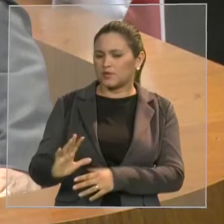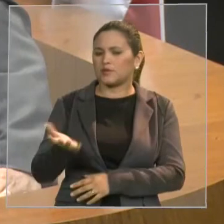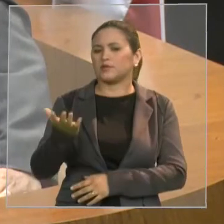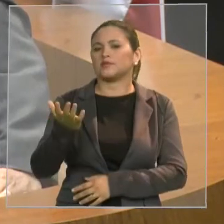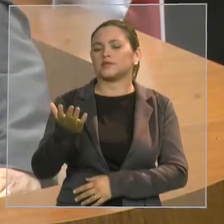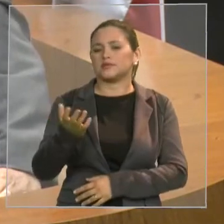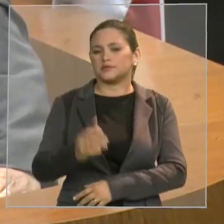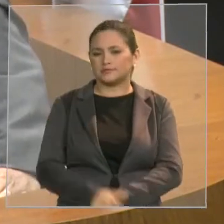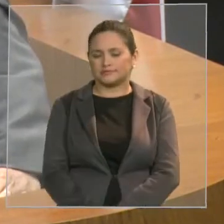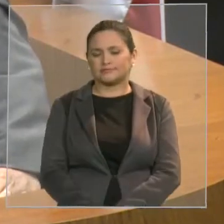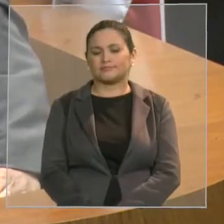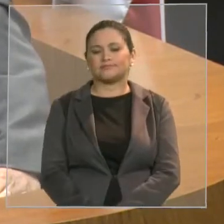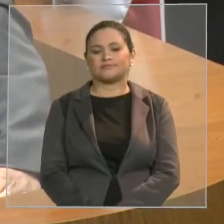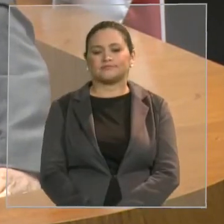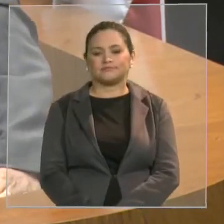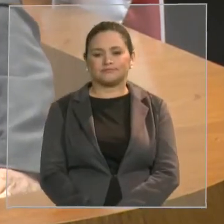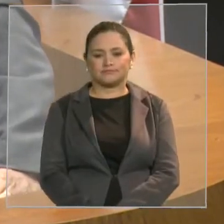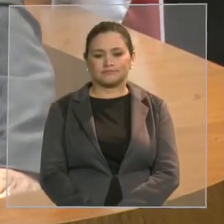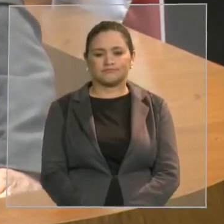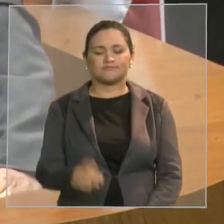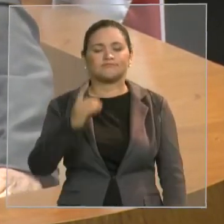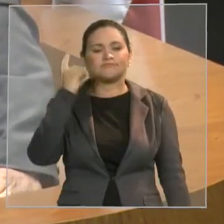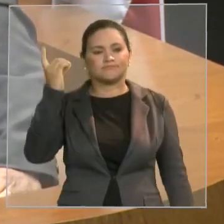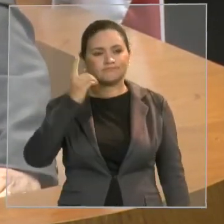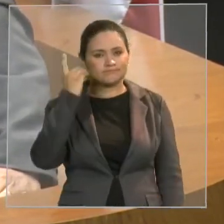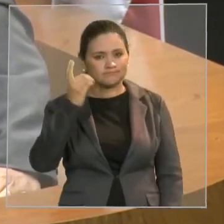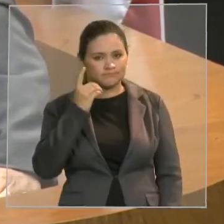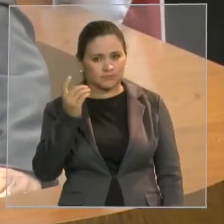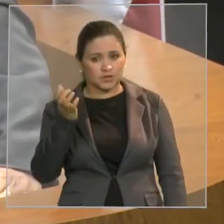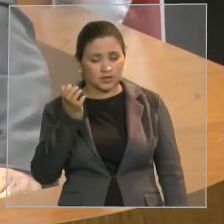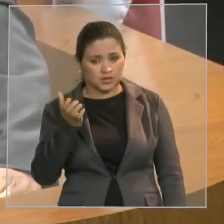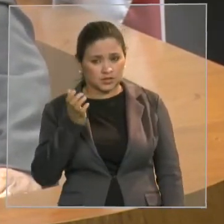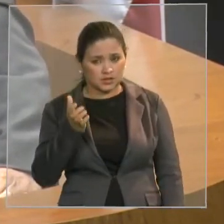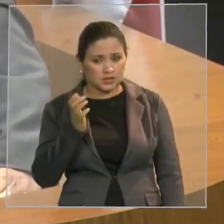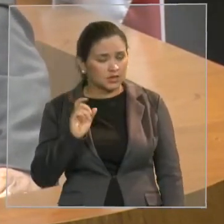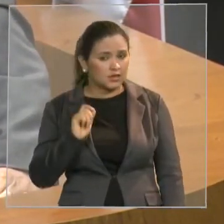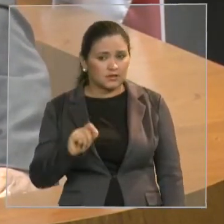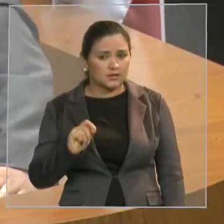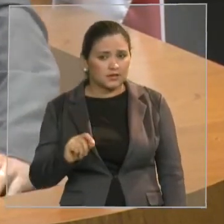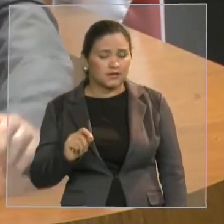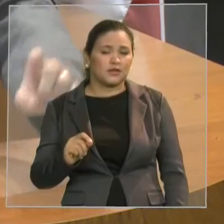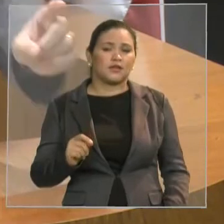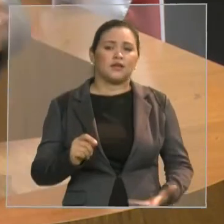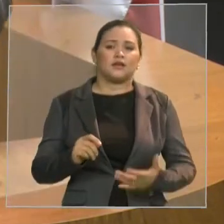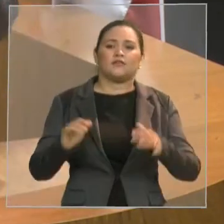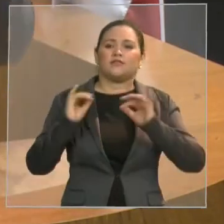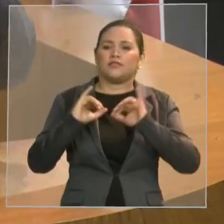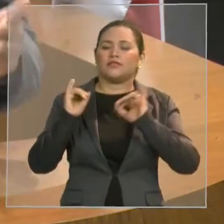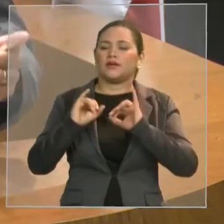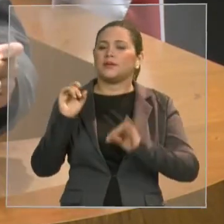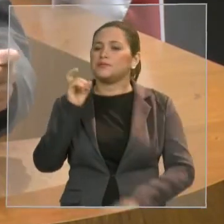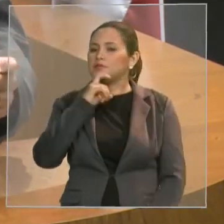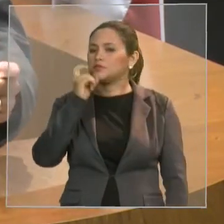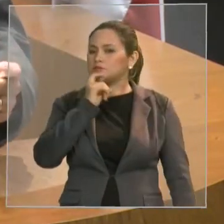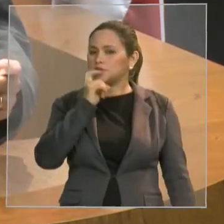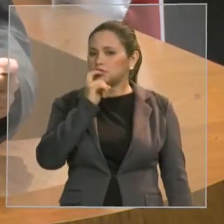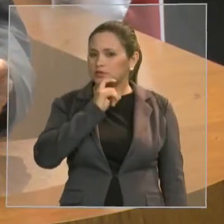situações como essa vão aparecer. De deputado aqui querer fazer teatro para tentar colocar uma população